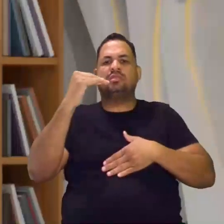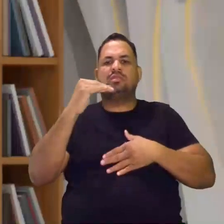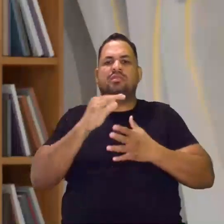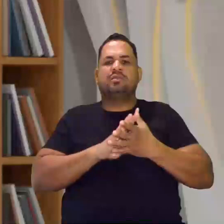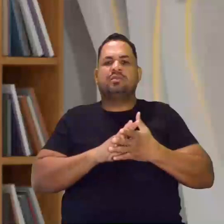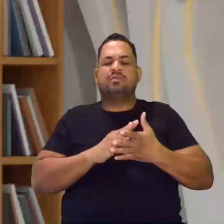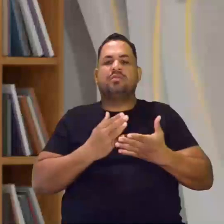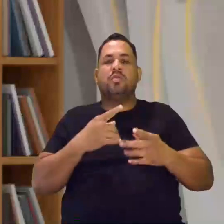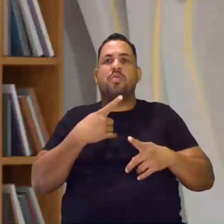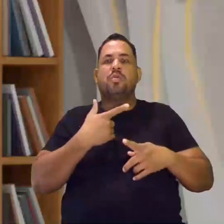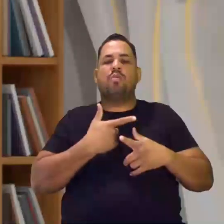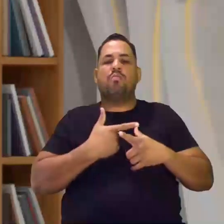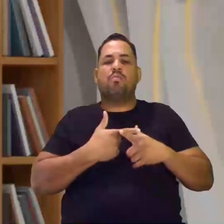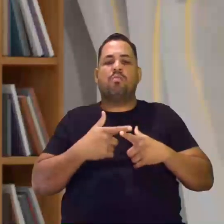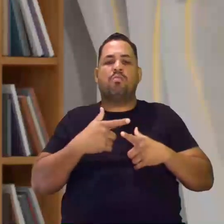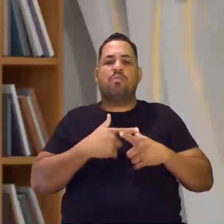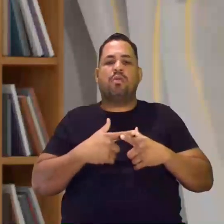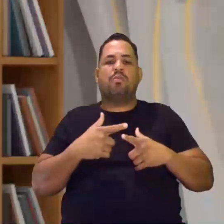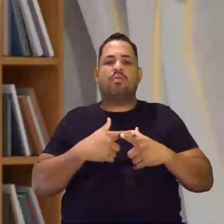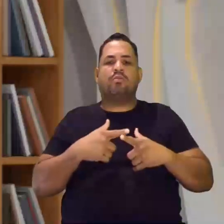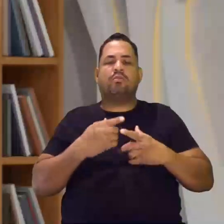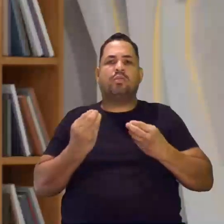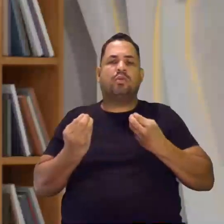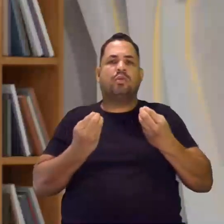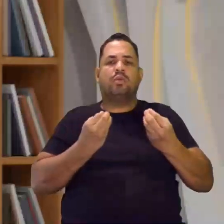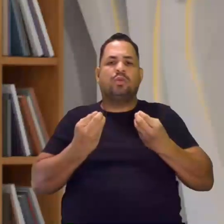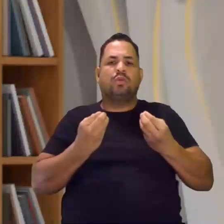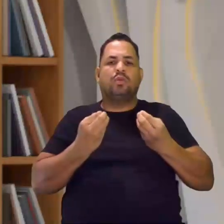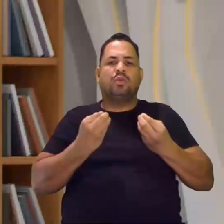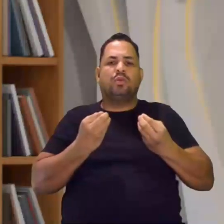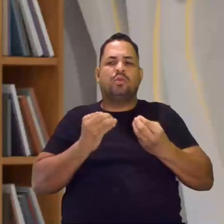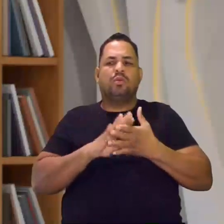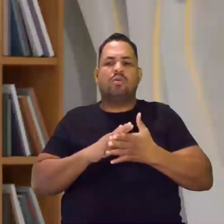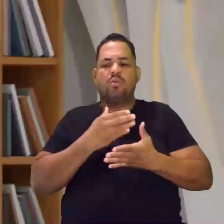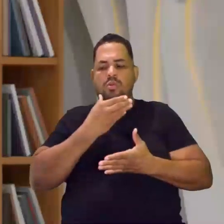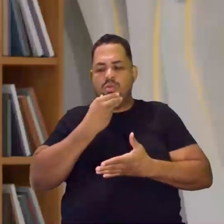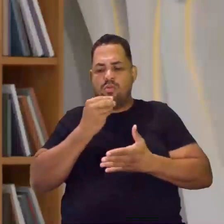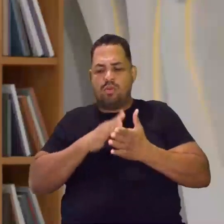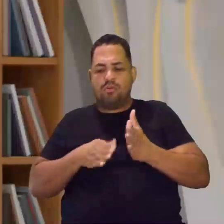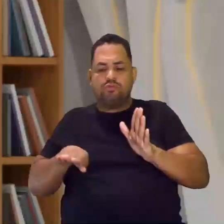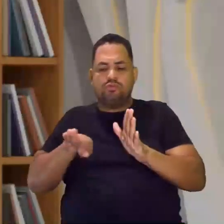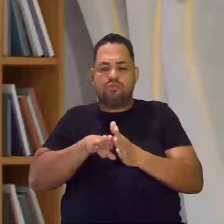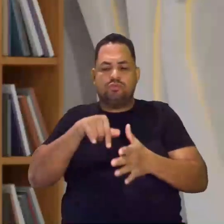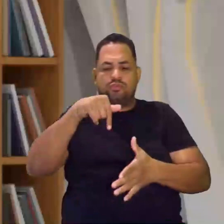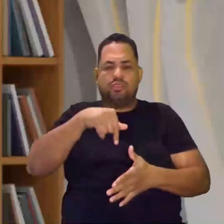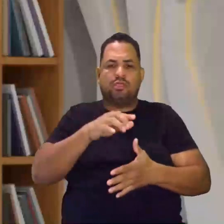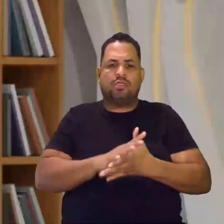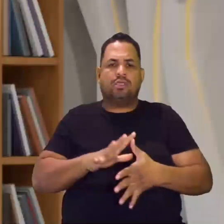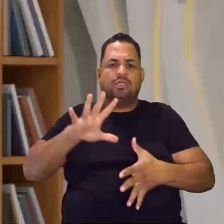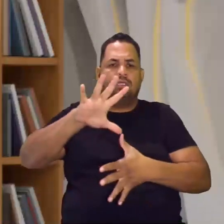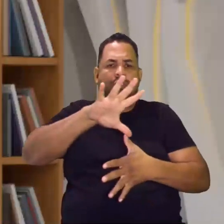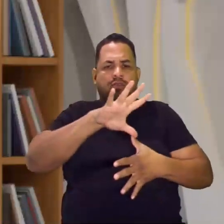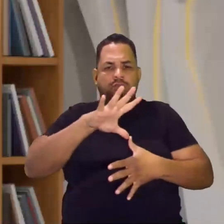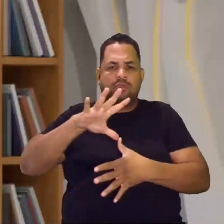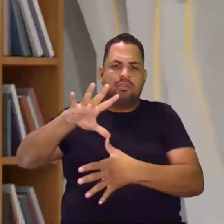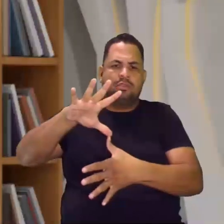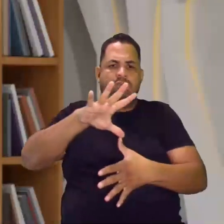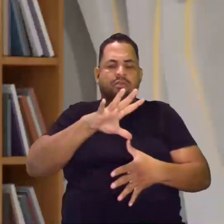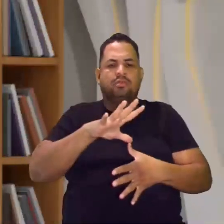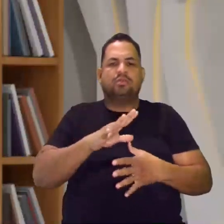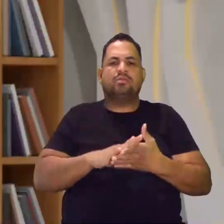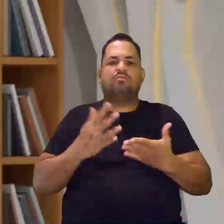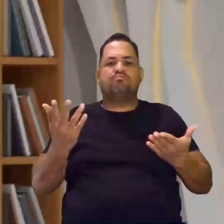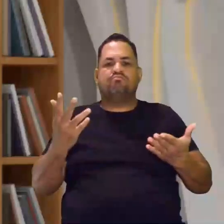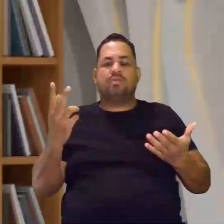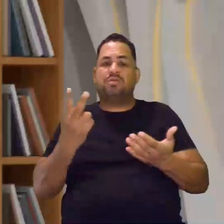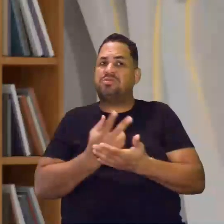o risco é como esses colonizadores agiram, principalmente aqui nas Américas. O risco é ocorrer o